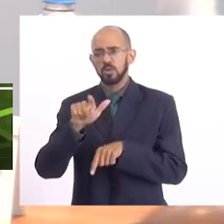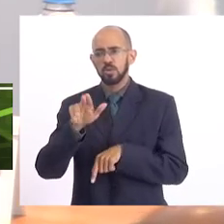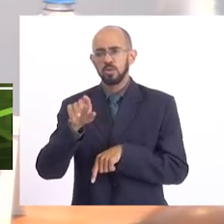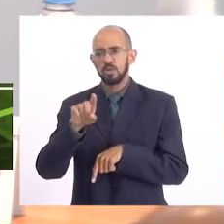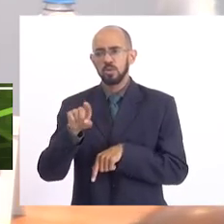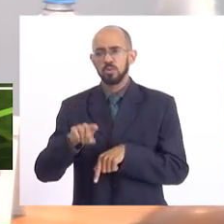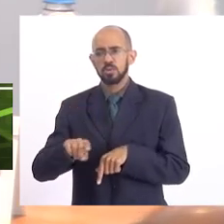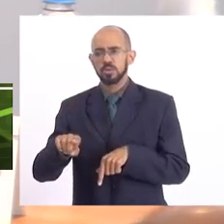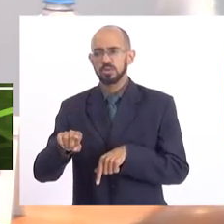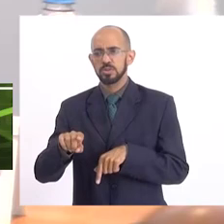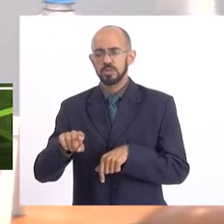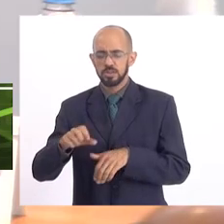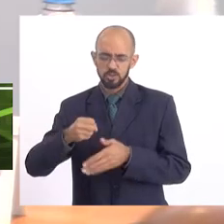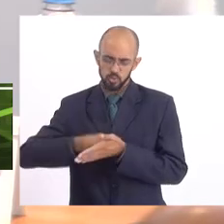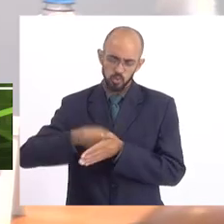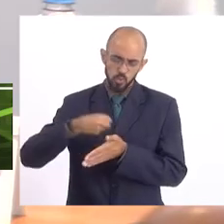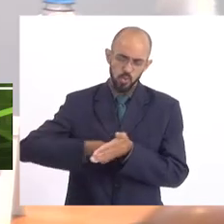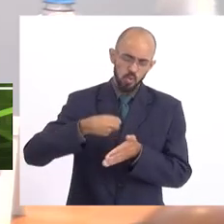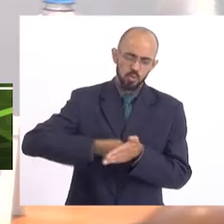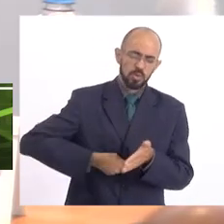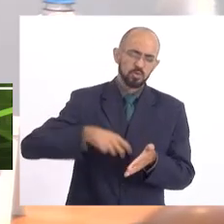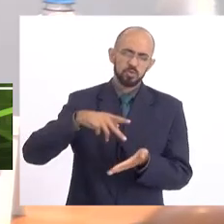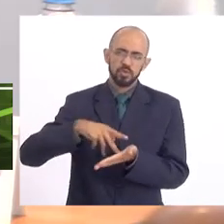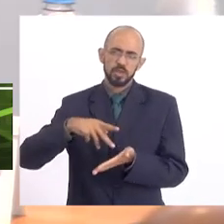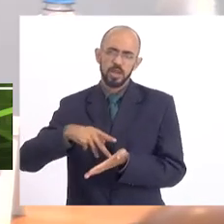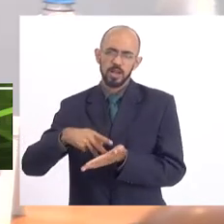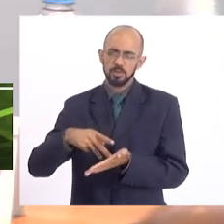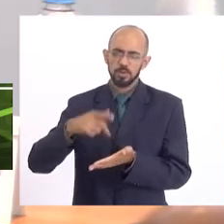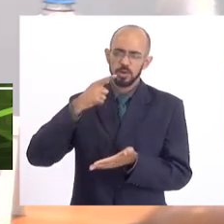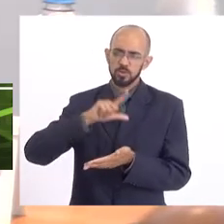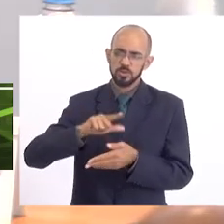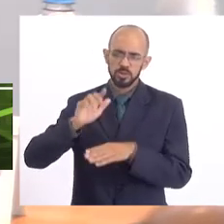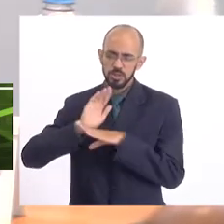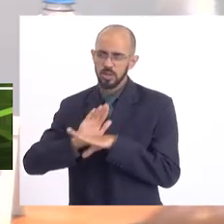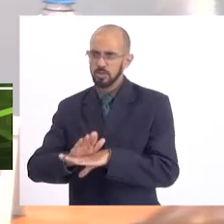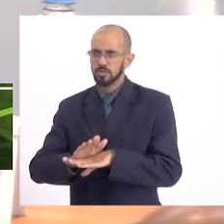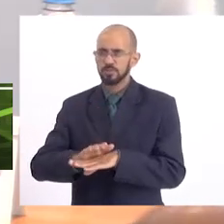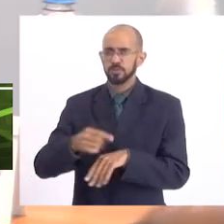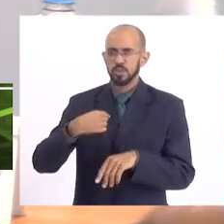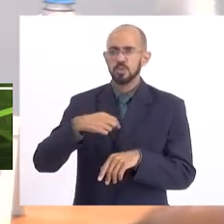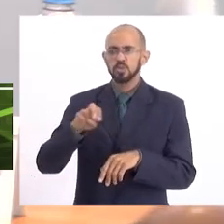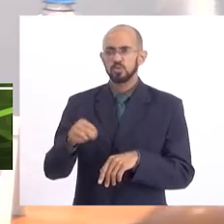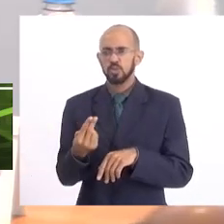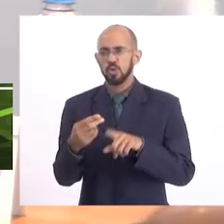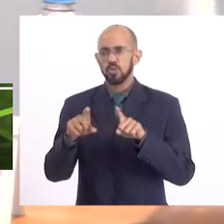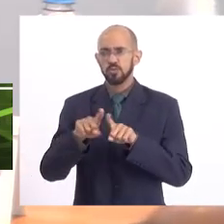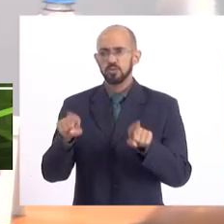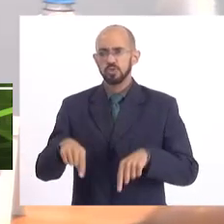para atender as demandas dos servidores. Eu sou servidor de carreira também.